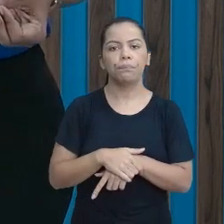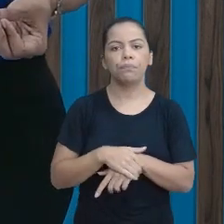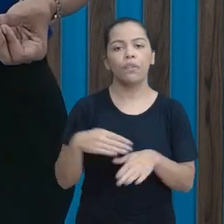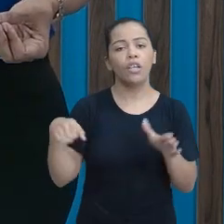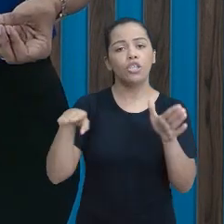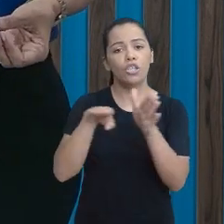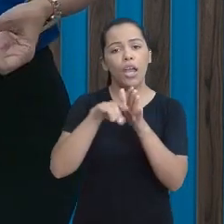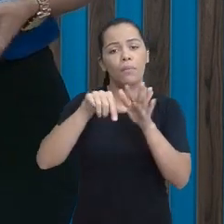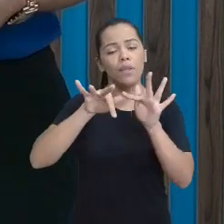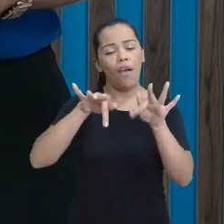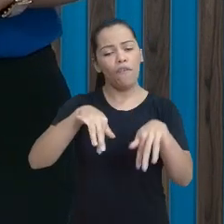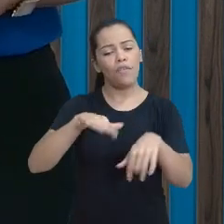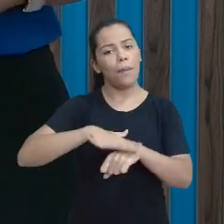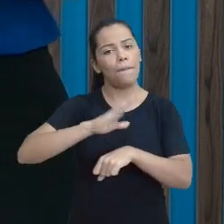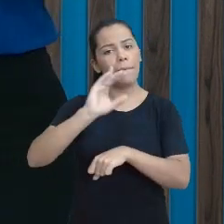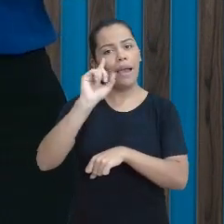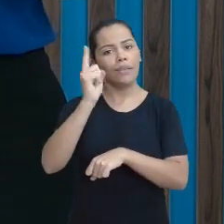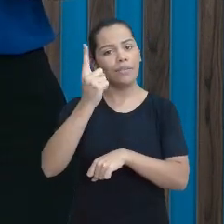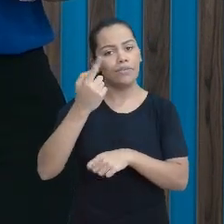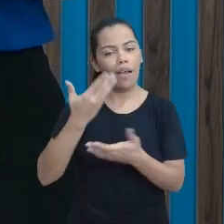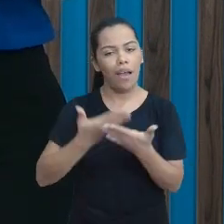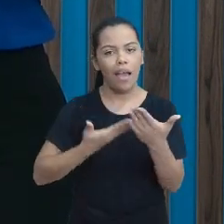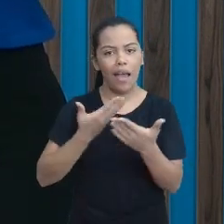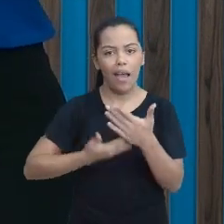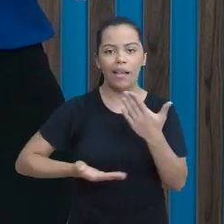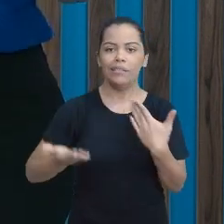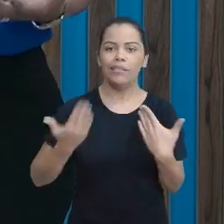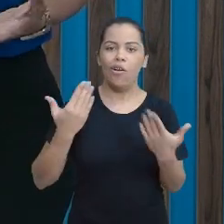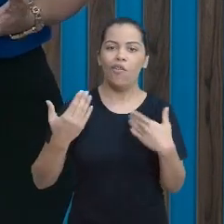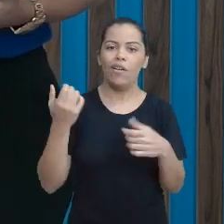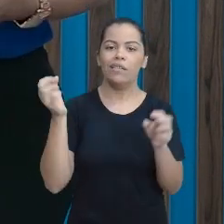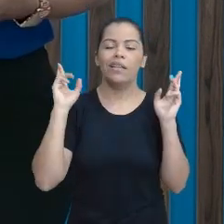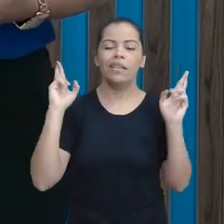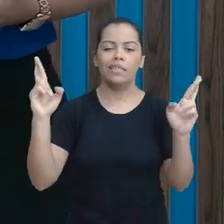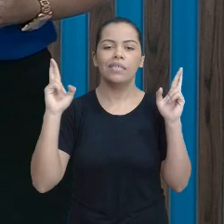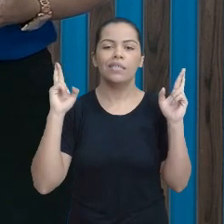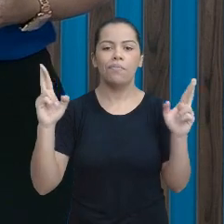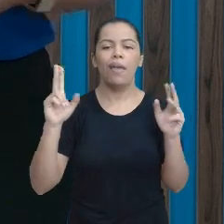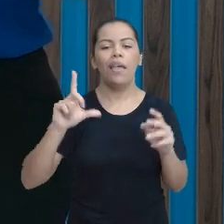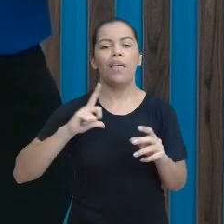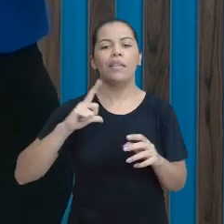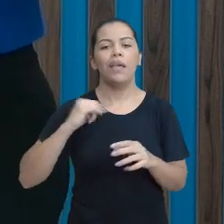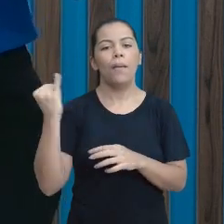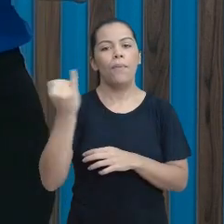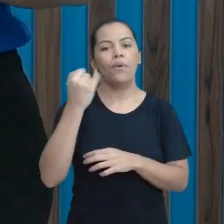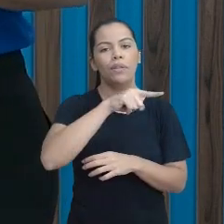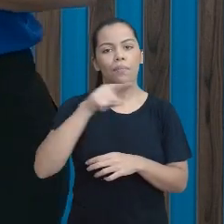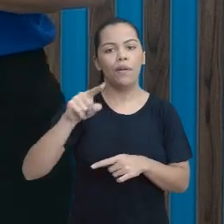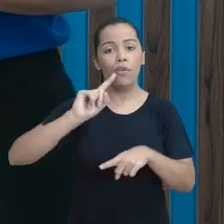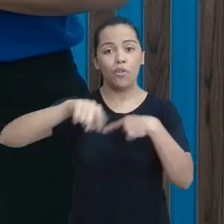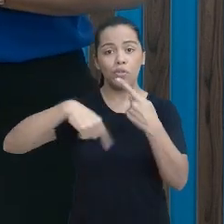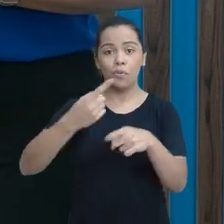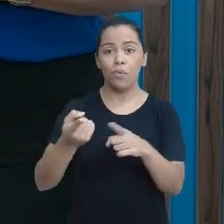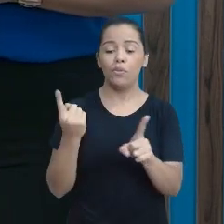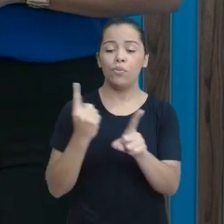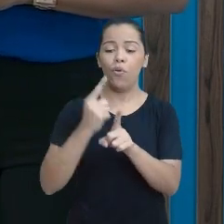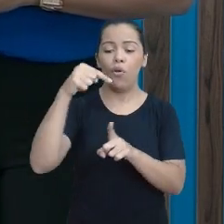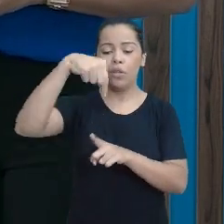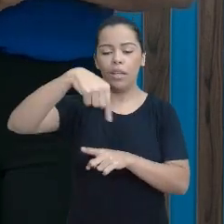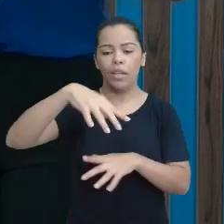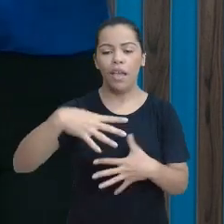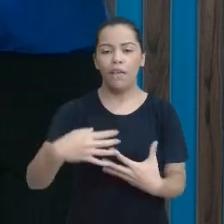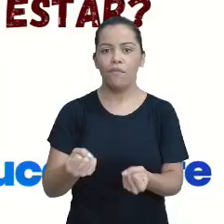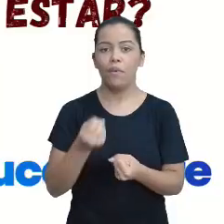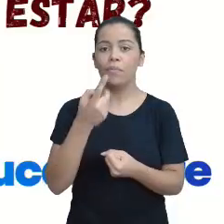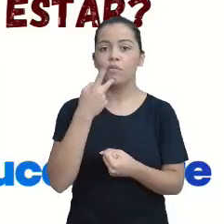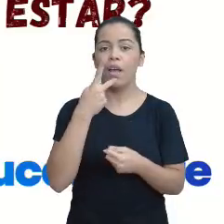Chegamos ao final de mais um dia de conversa. Espero que tenha sido significativo para vocês. No nosso próximo encontro, iremos falar